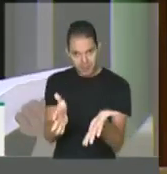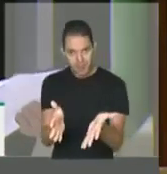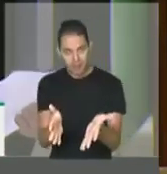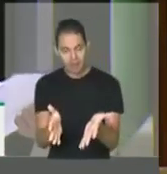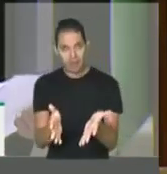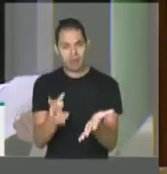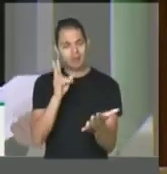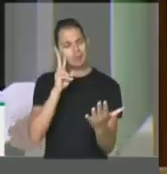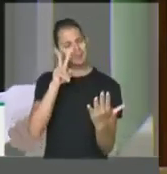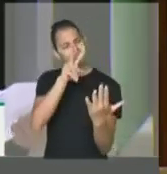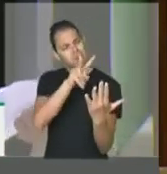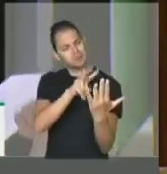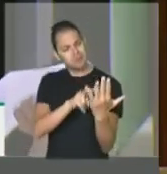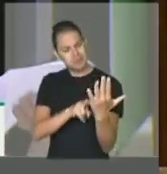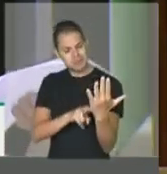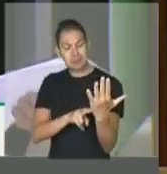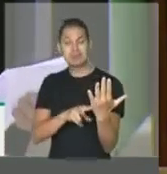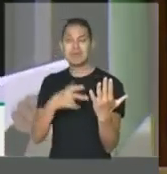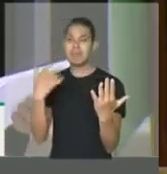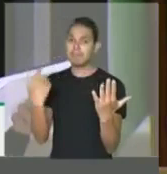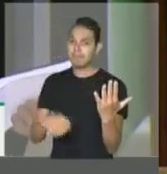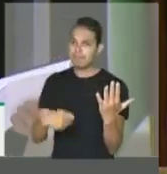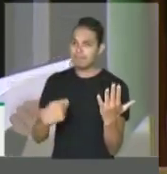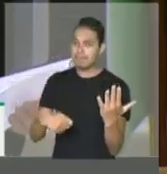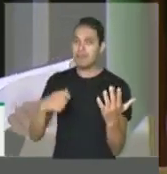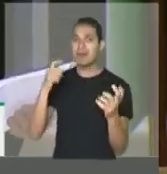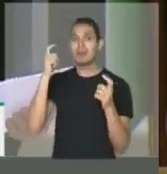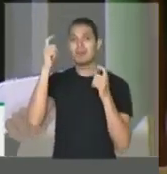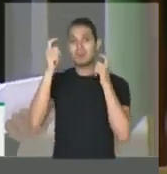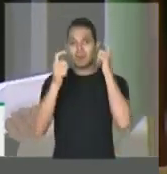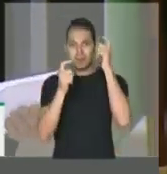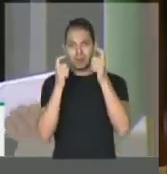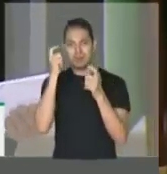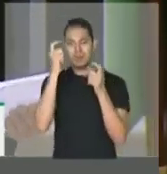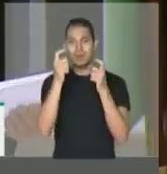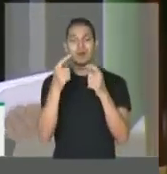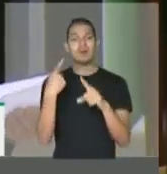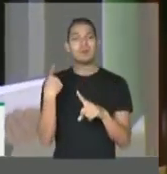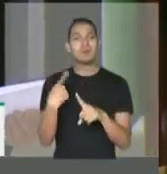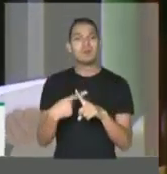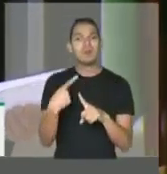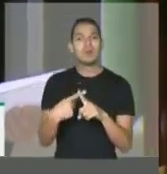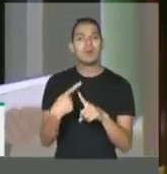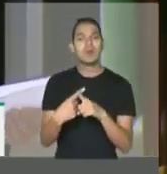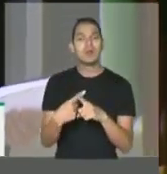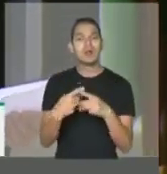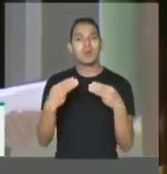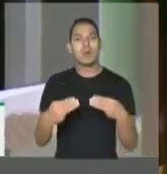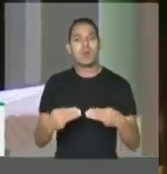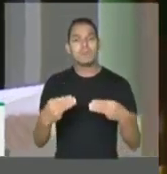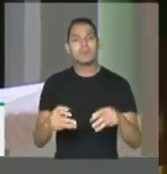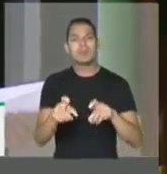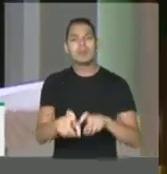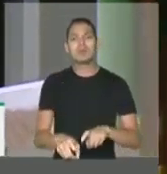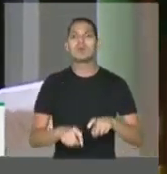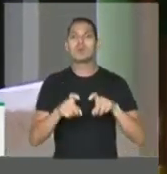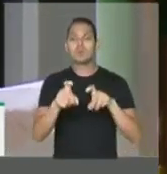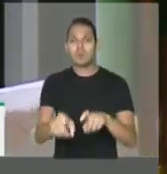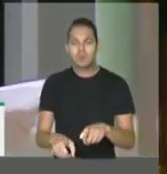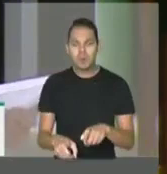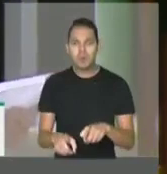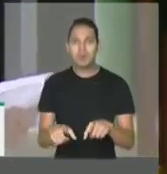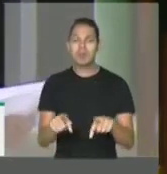deputados, acho que temos muito que nos preocupar. Primeiro, se a gente for olhar o Ministério da Agricultura,